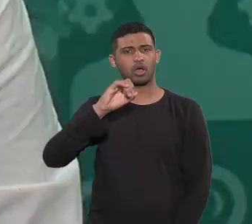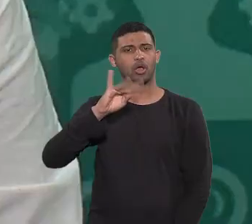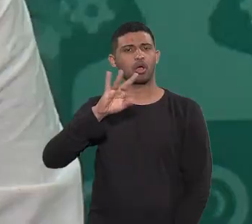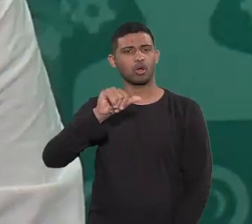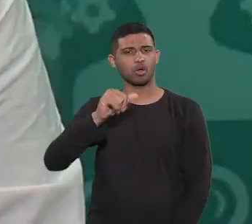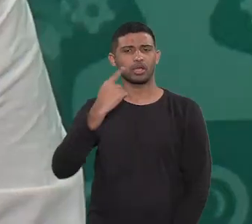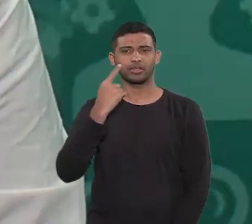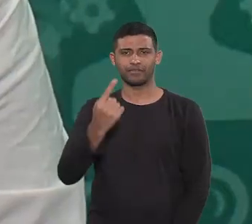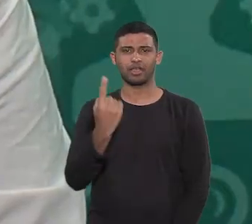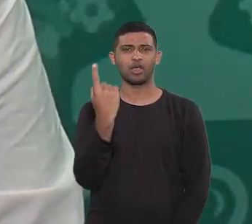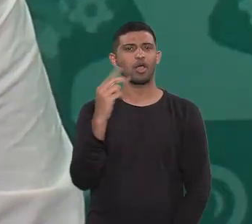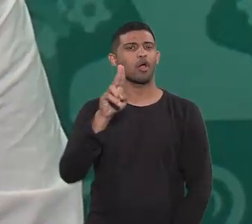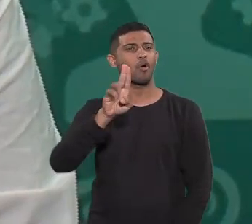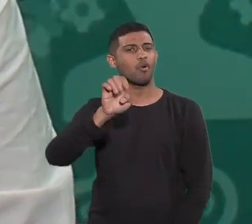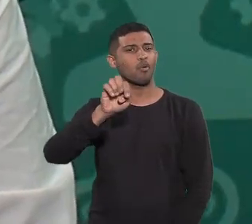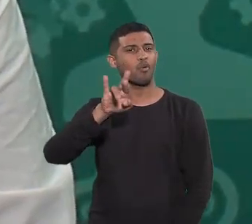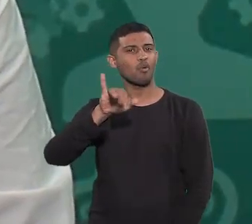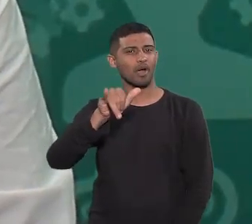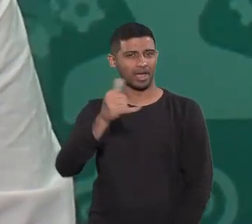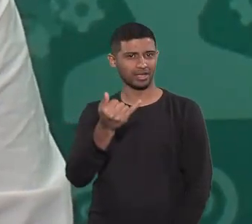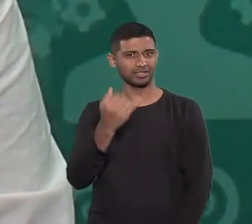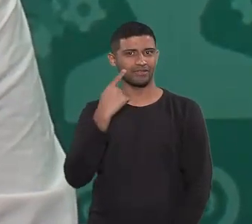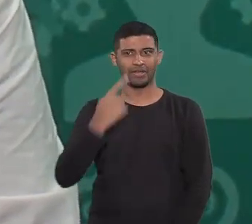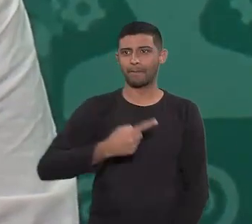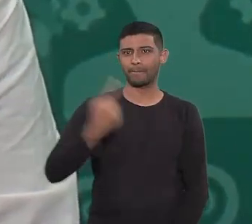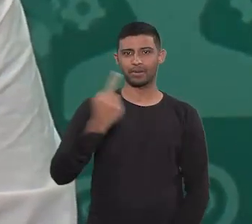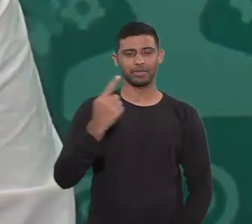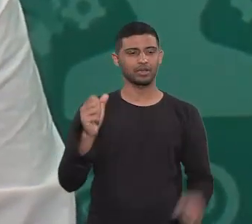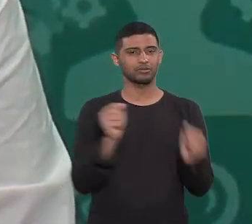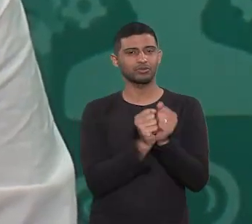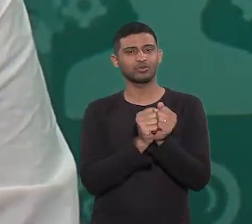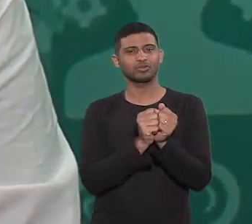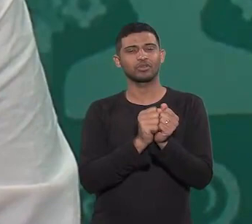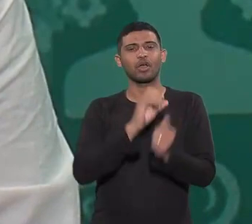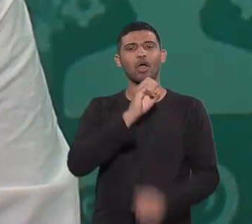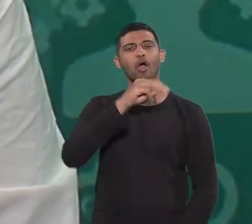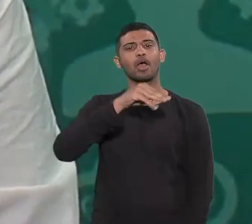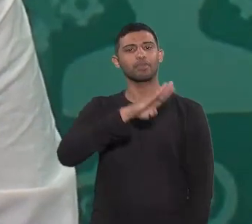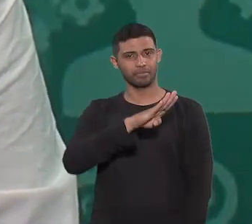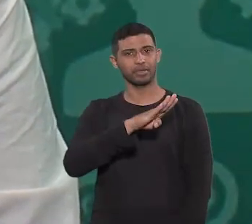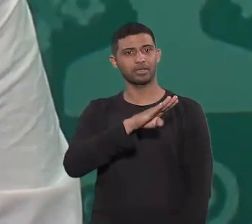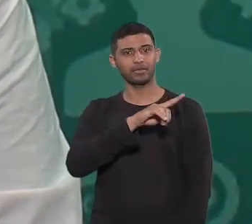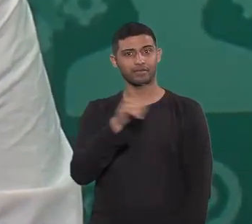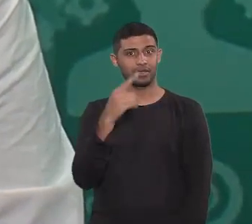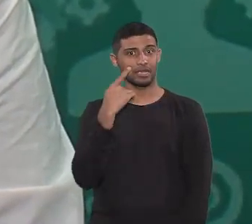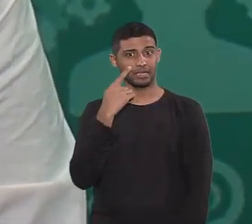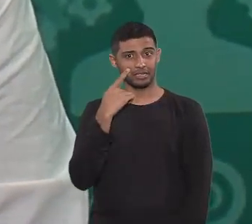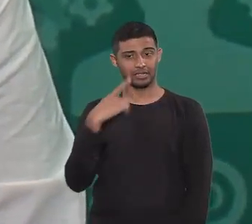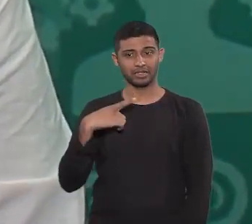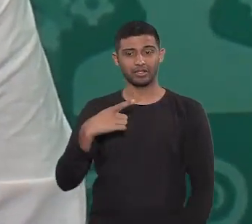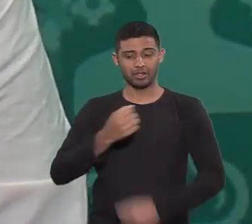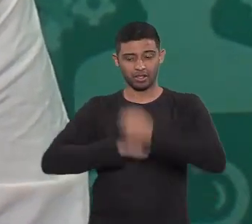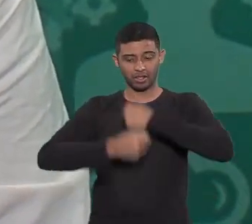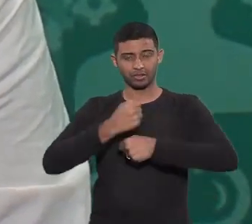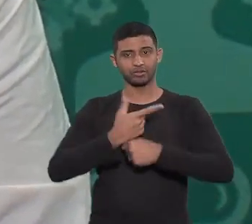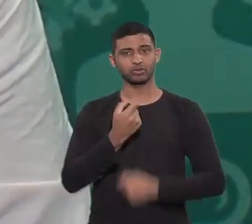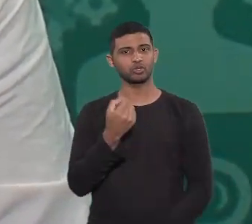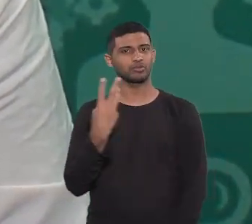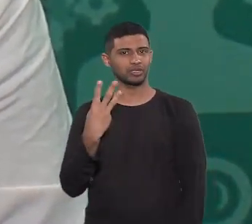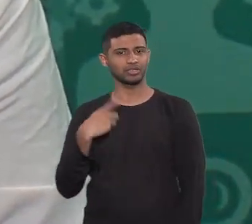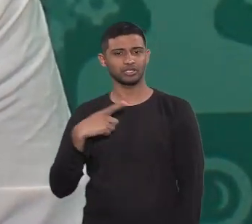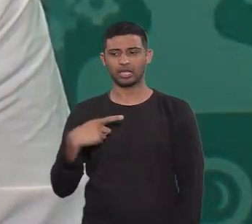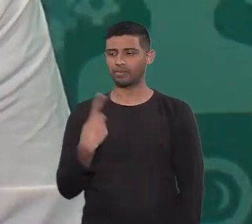UERJ é pioneira, nossa universidade aqui do estado, mas também juntamente com a UNB, que implementa cotas na primeira turma em 2003,